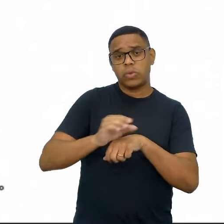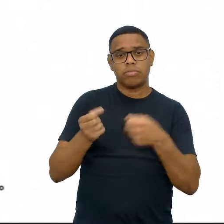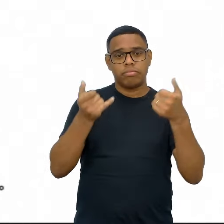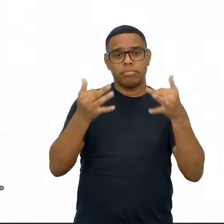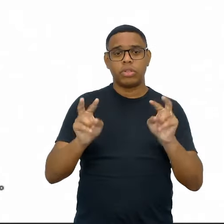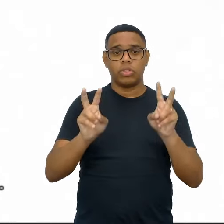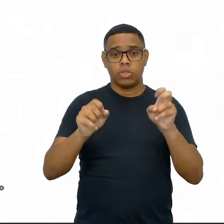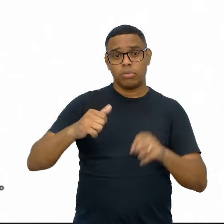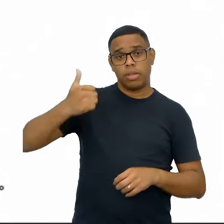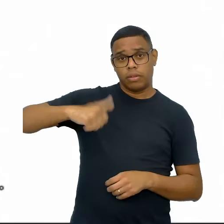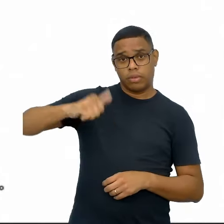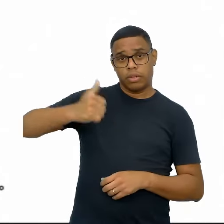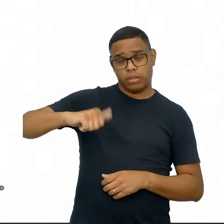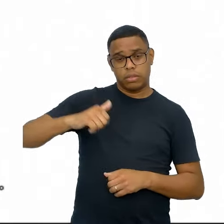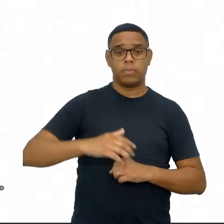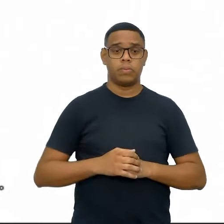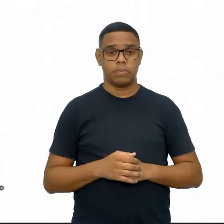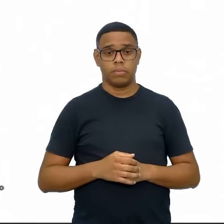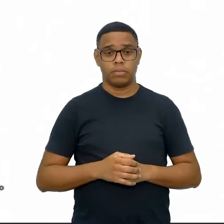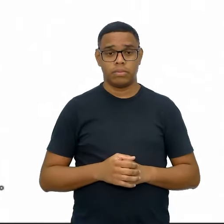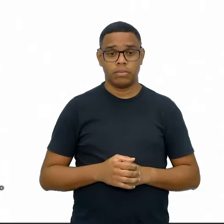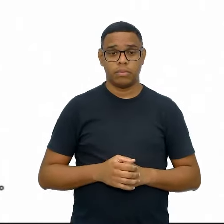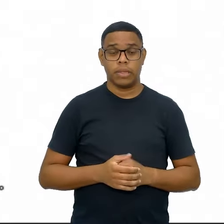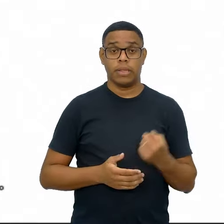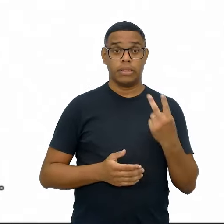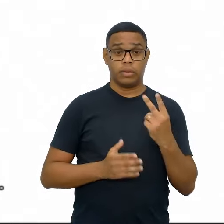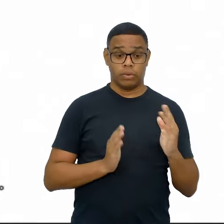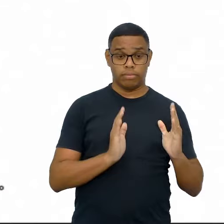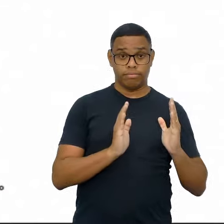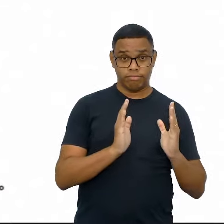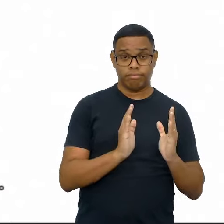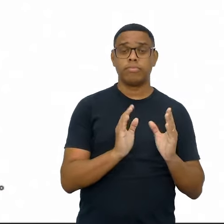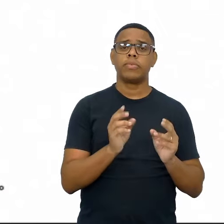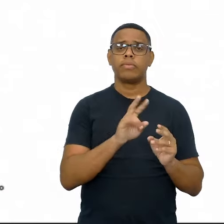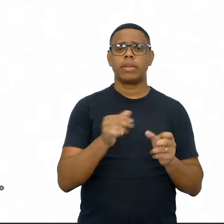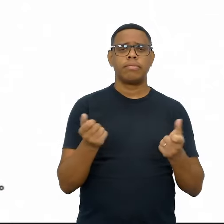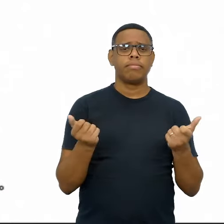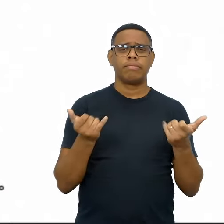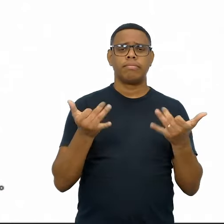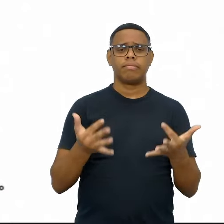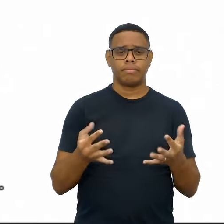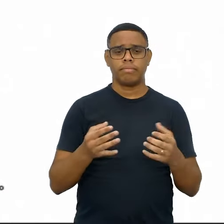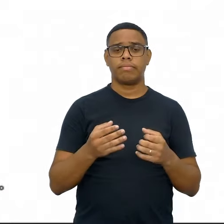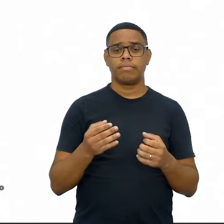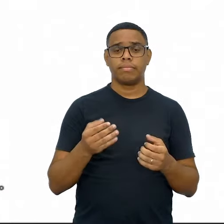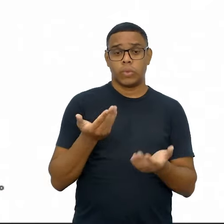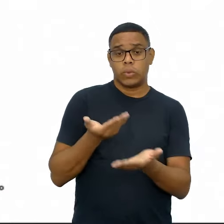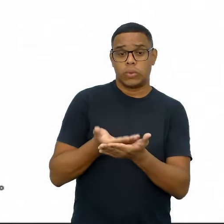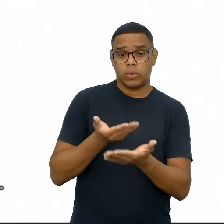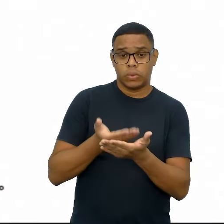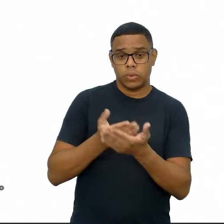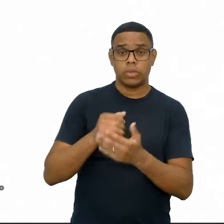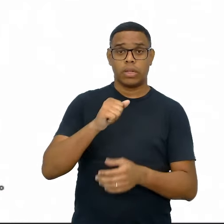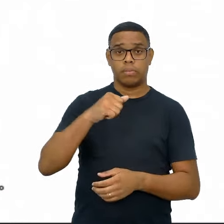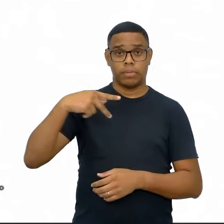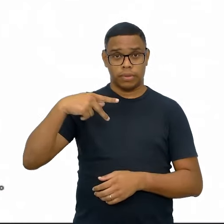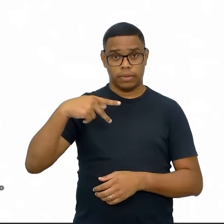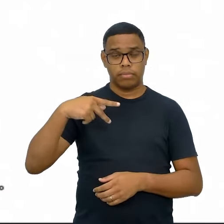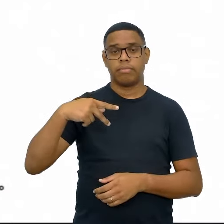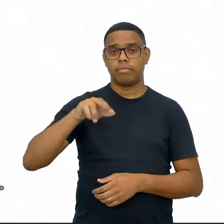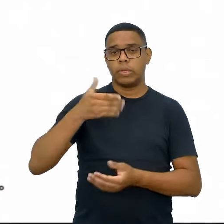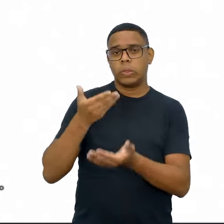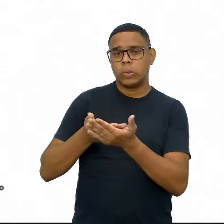a questão da avaliação. No segundo momento, nós iremos fazer um estudo da AP,